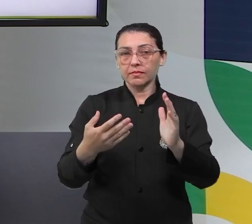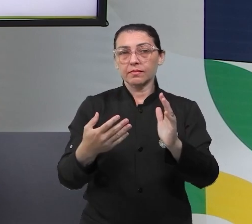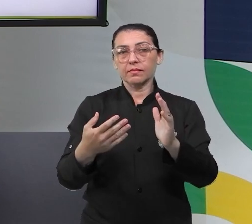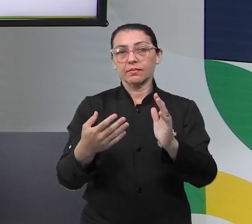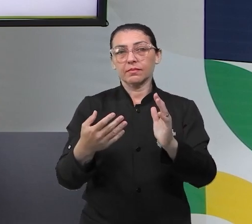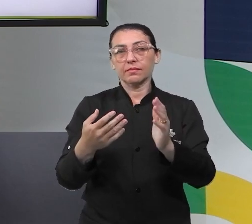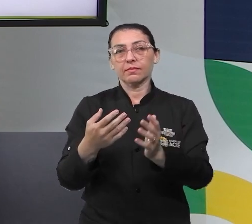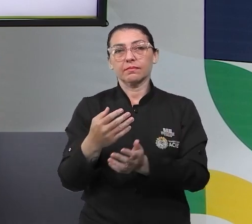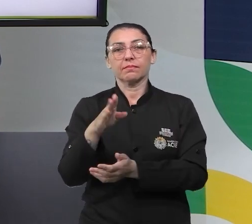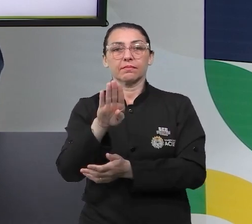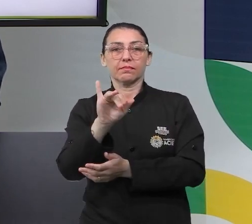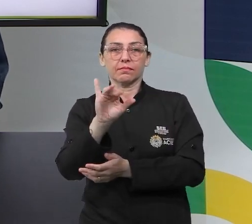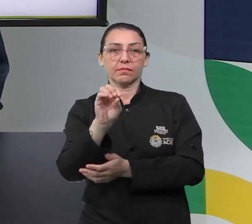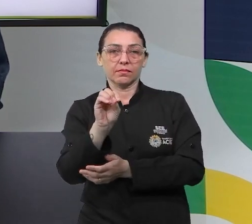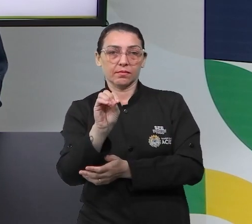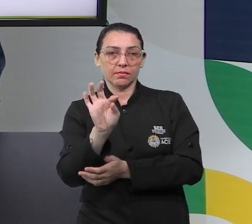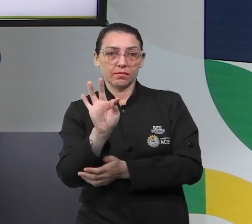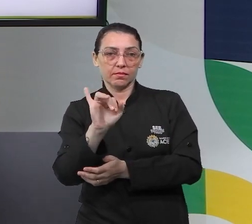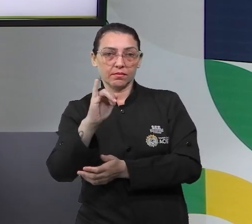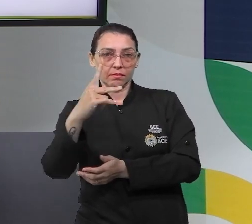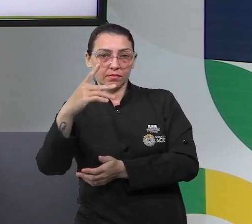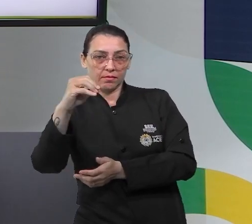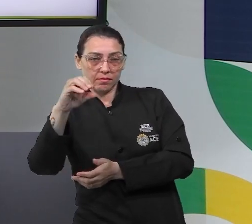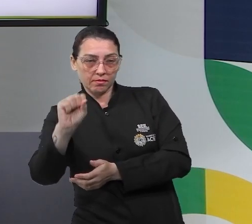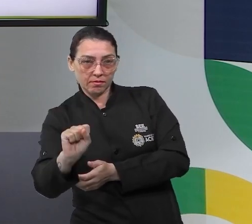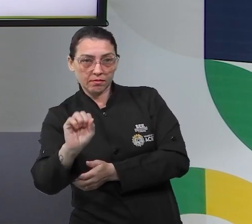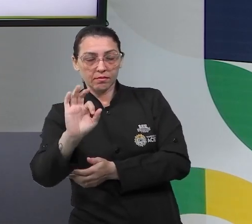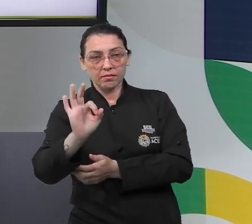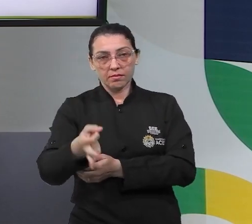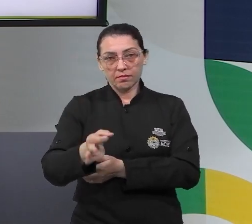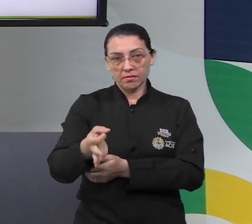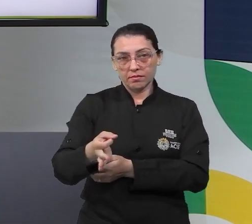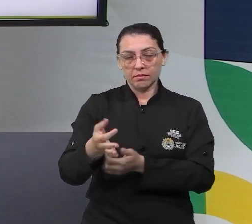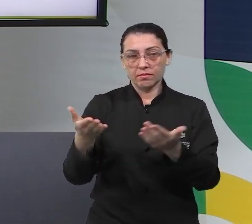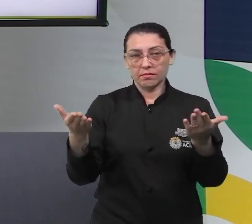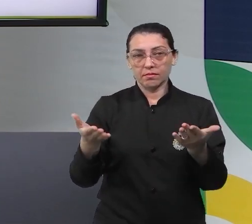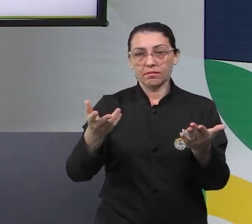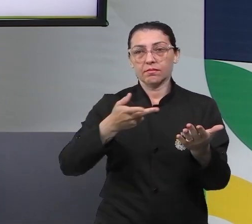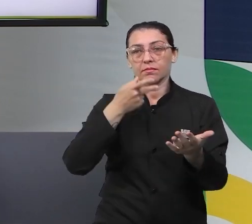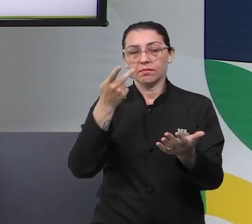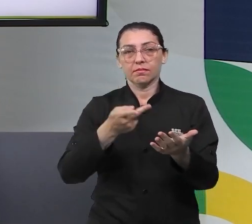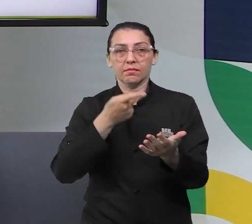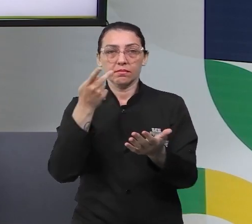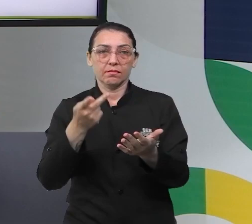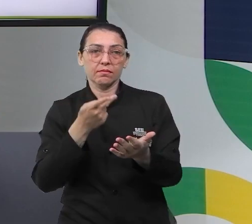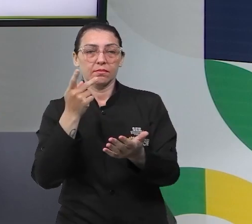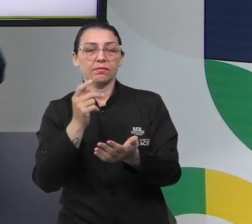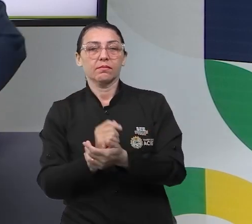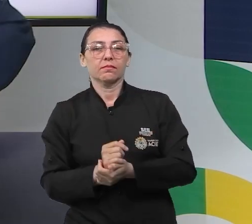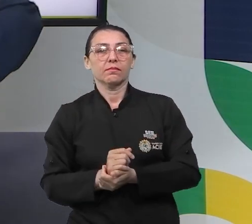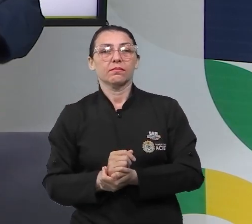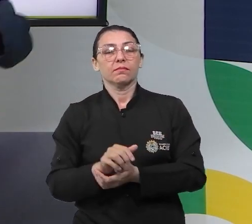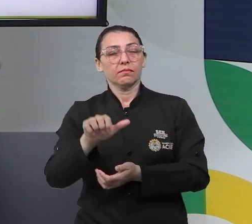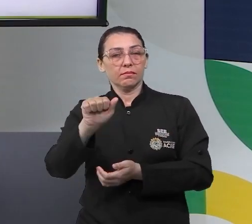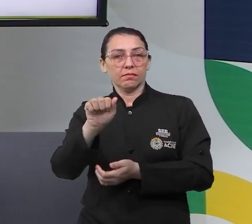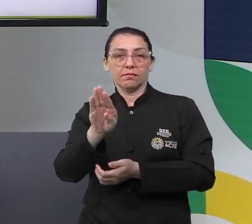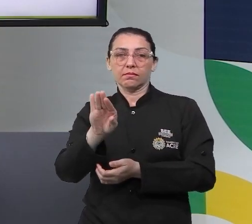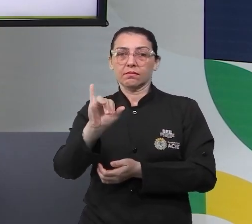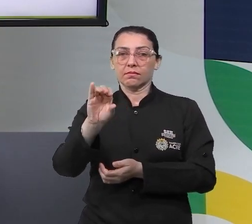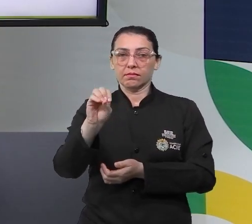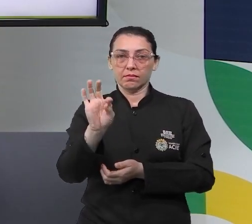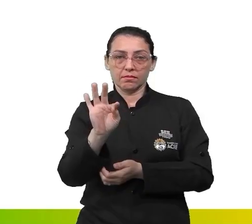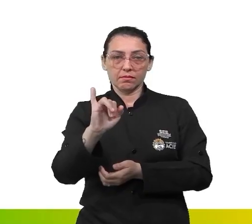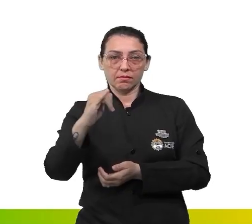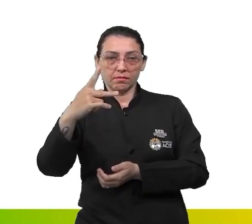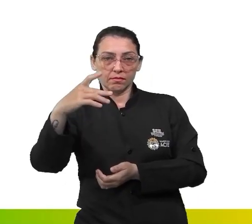de aspectos bióticos, certo? Agora nós vamos falar sobre os aspectos abióticos